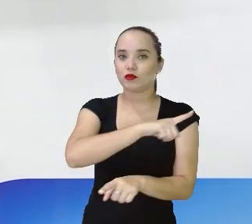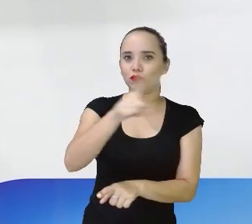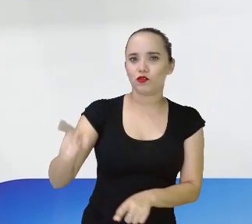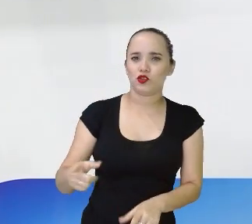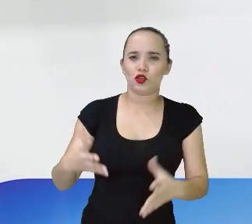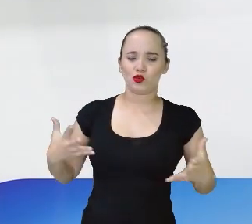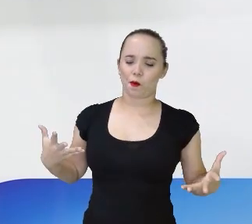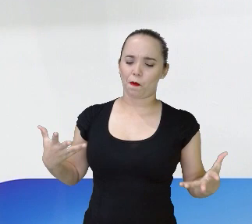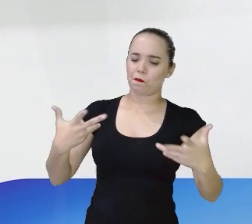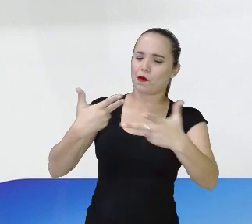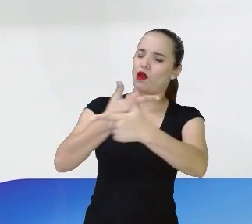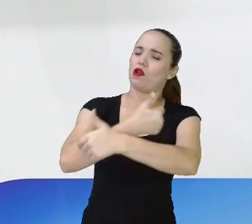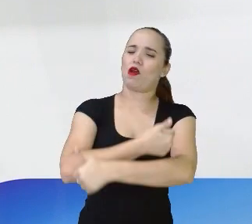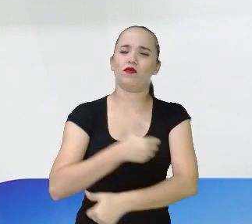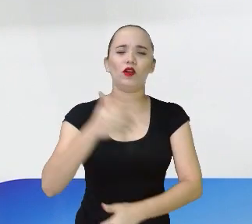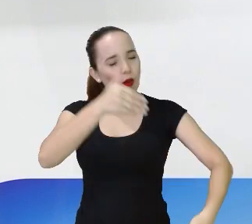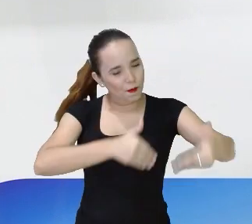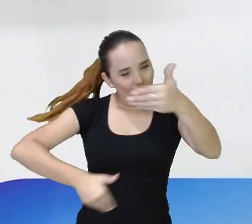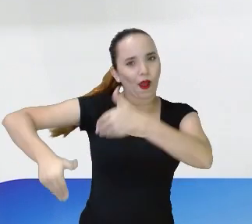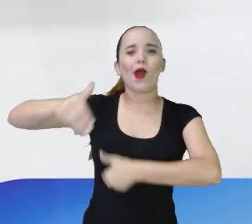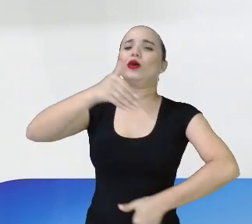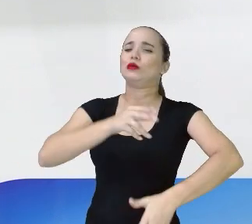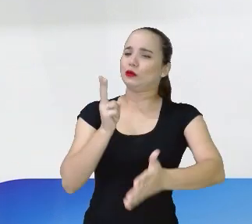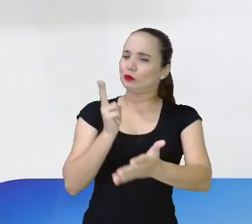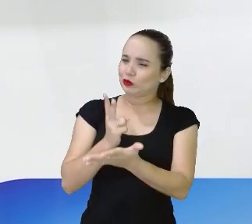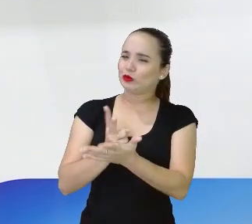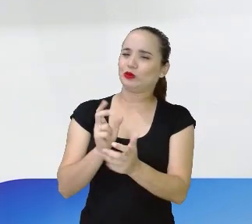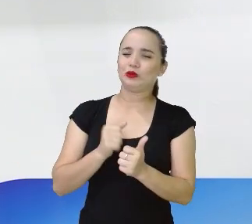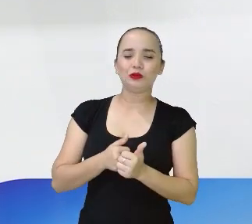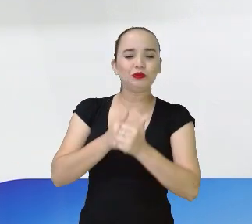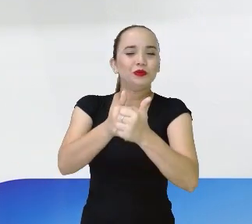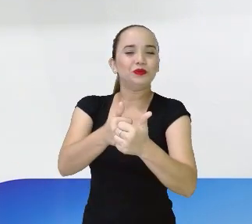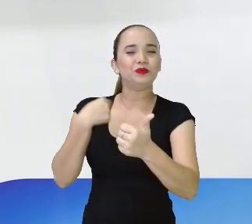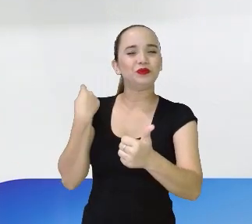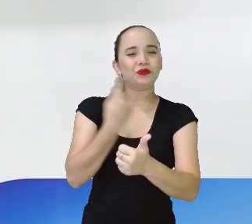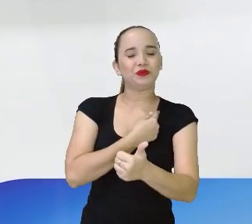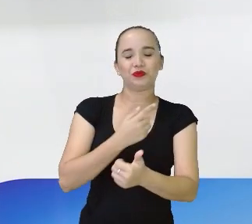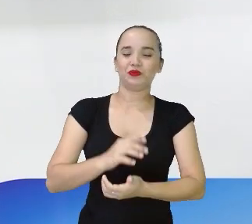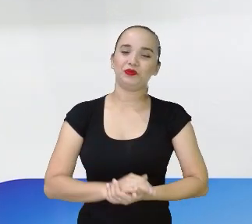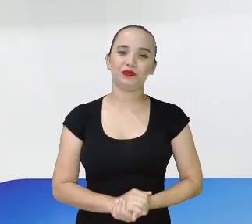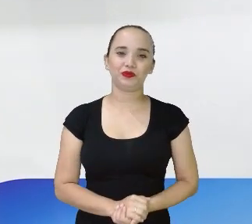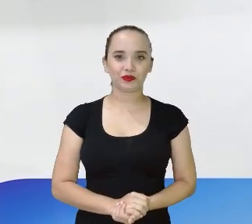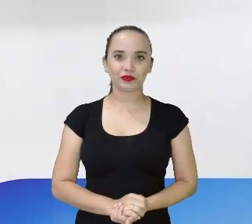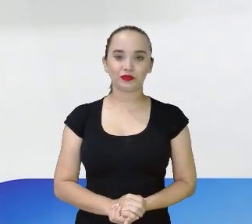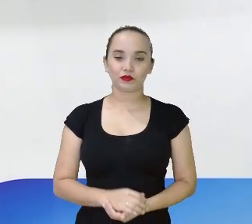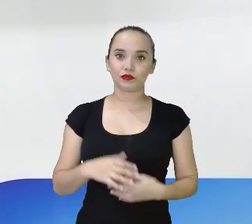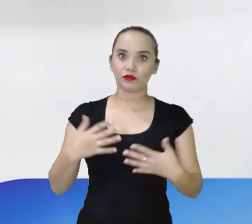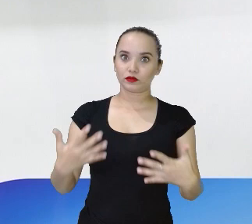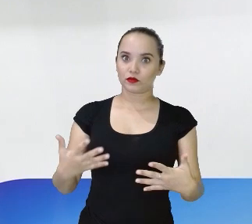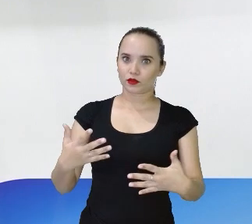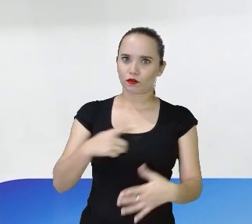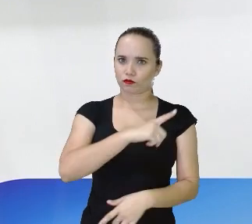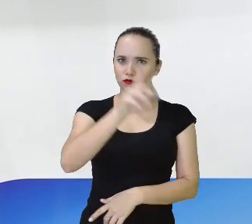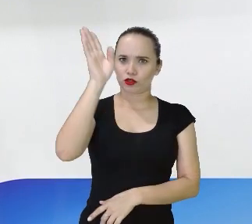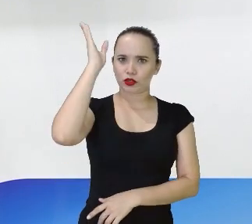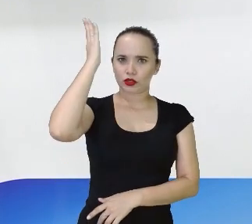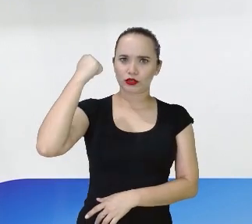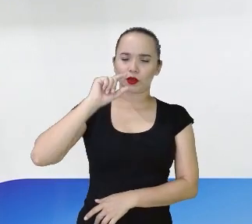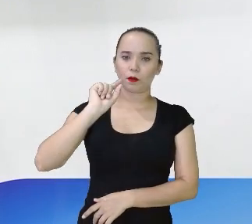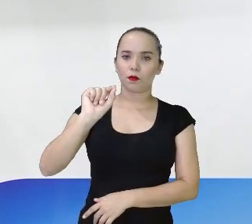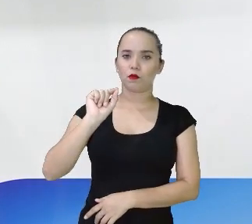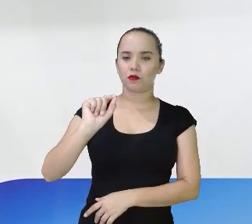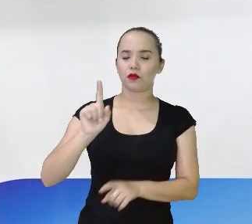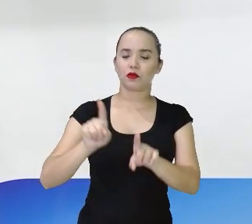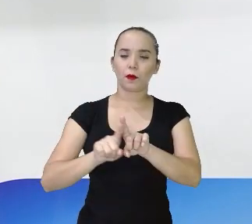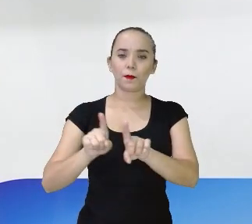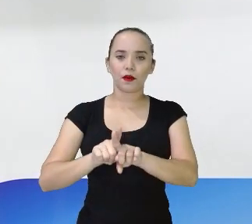show. Vocês são maravilhosos, estão aí sempre juntos participando conosco, tá? Sabem também que hoje não deu,